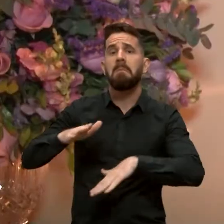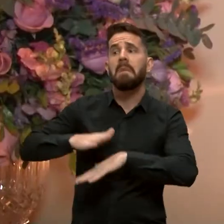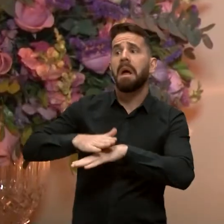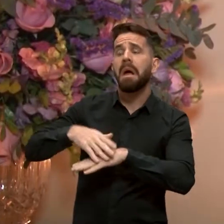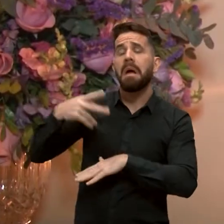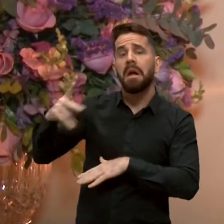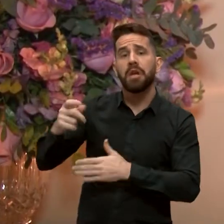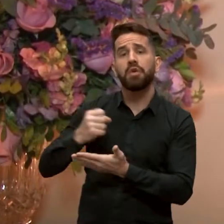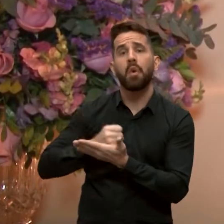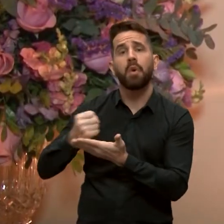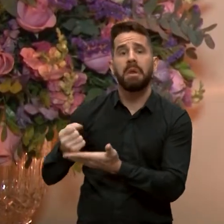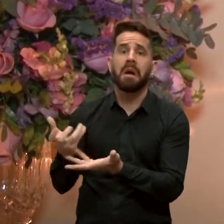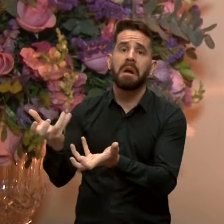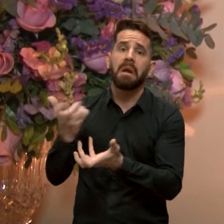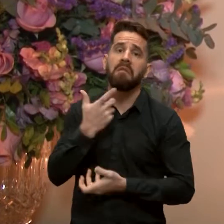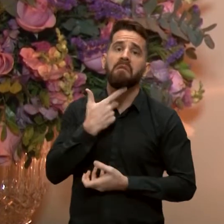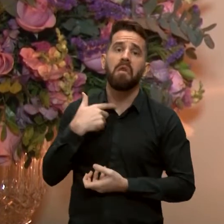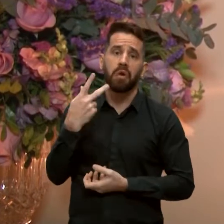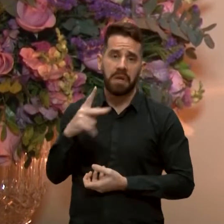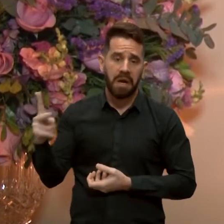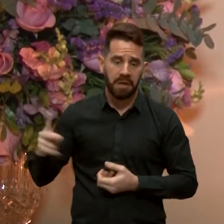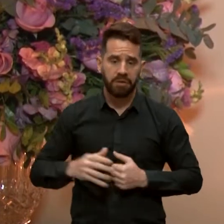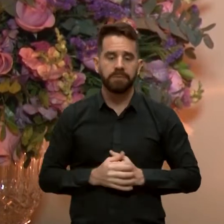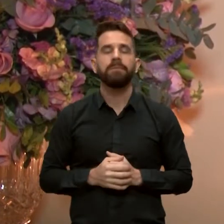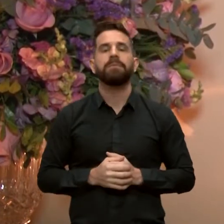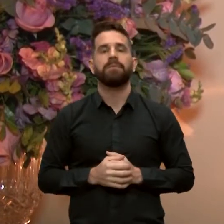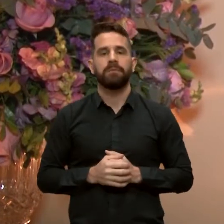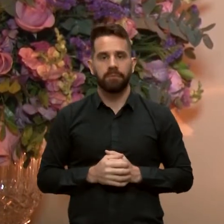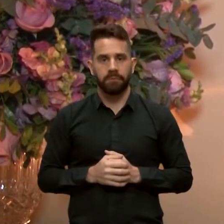contratante. O Centro de Seleção foi criado em